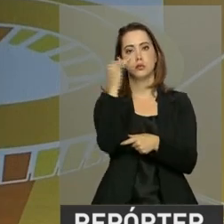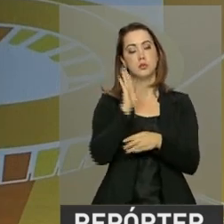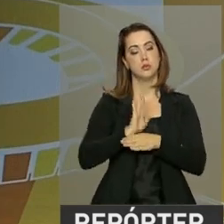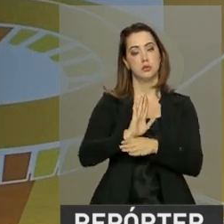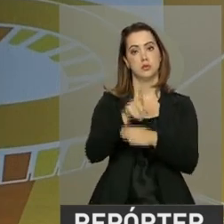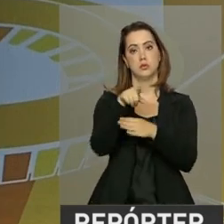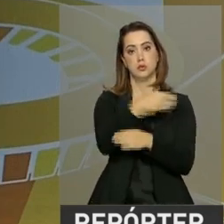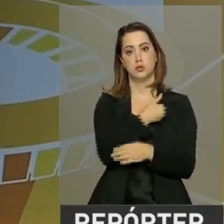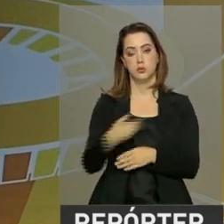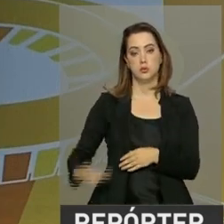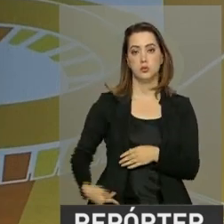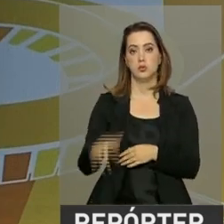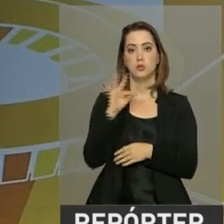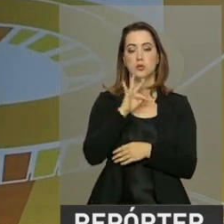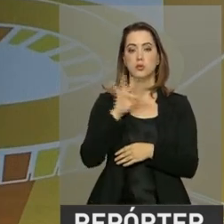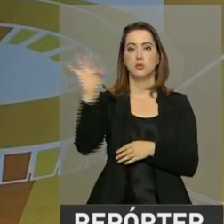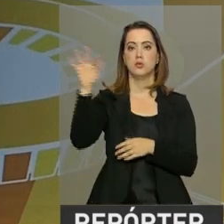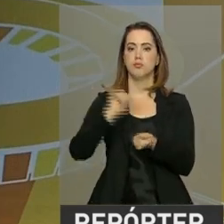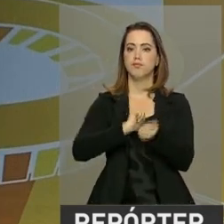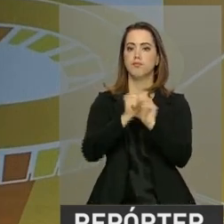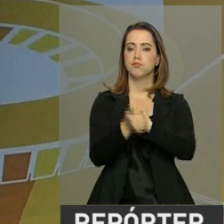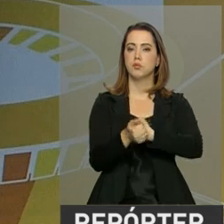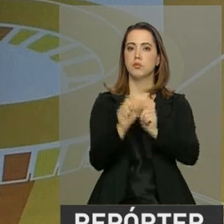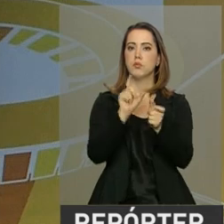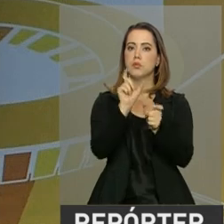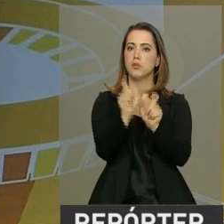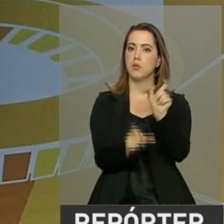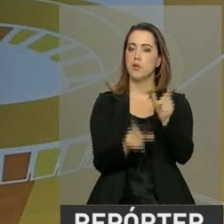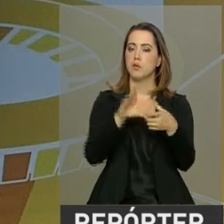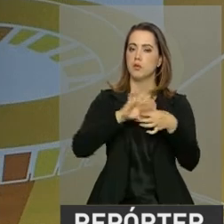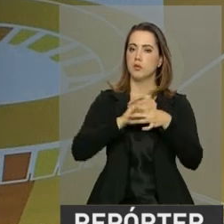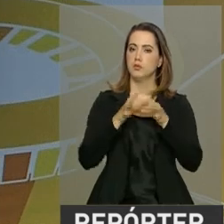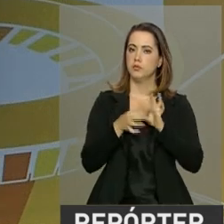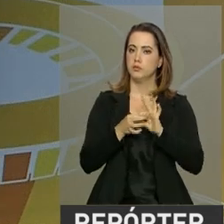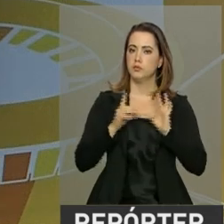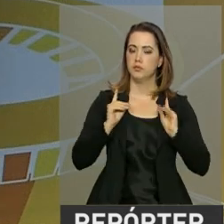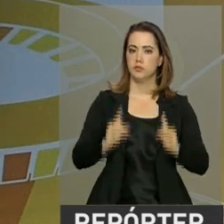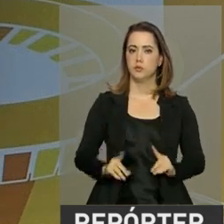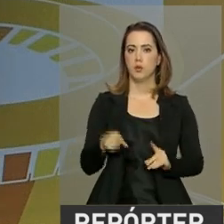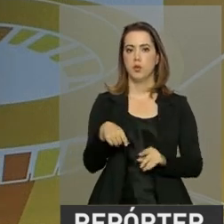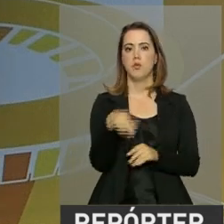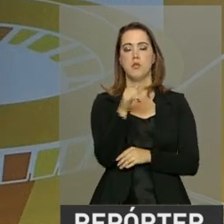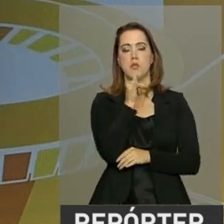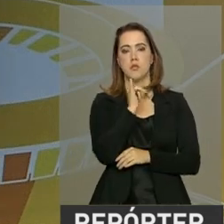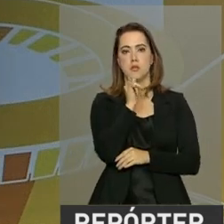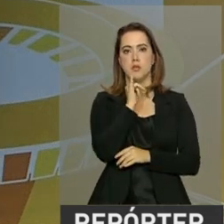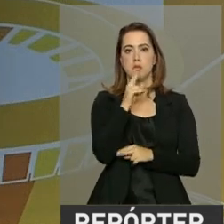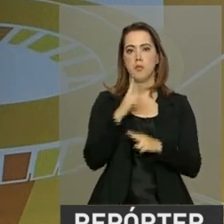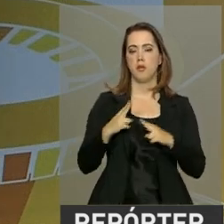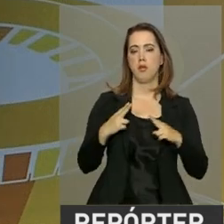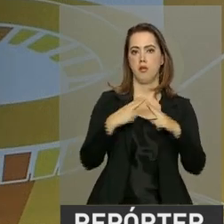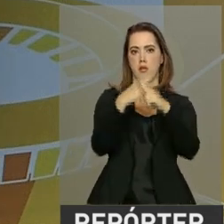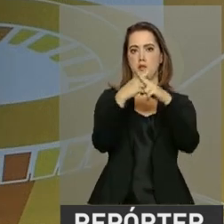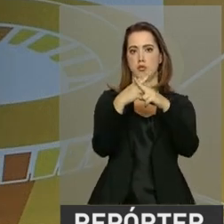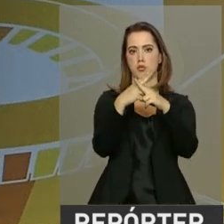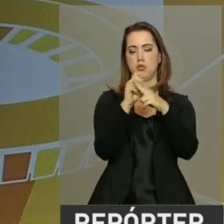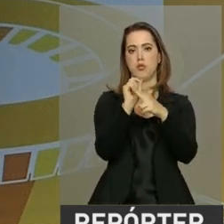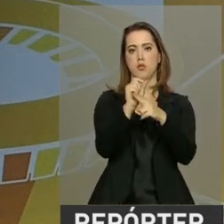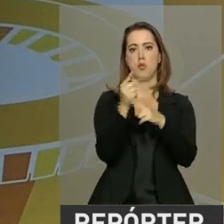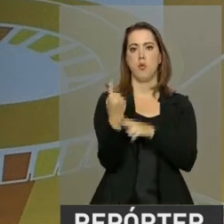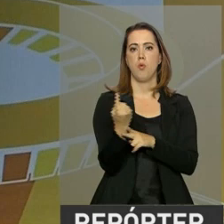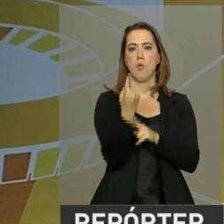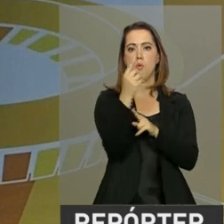federal nos jogos no no esporte paralímpico como o patrocínio das loterias Caixa as loterias caixa repassam